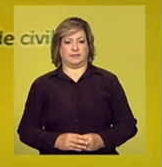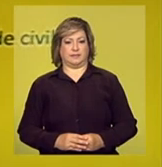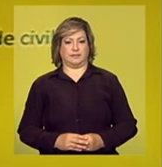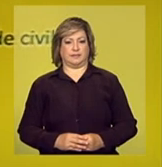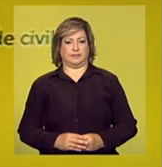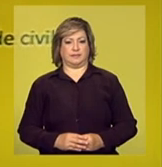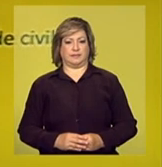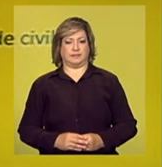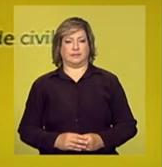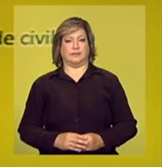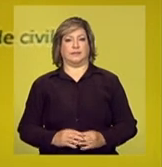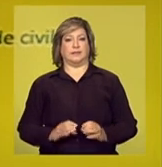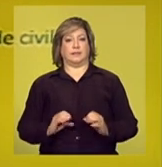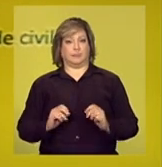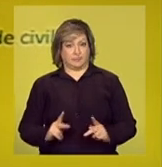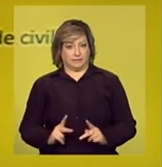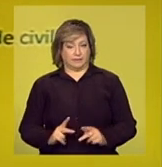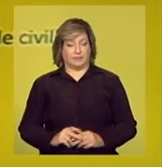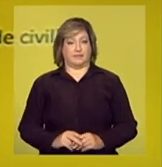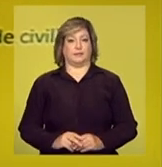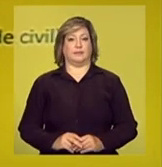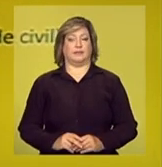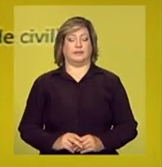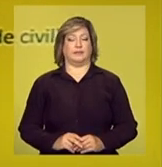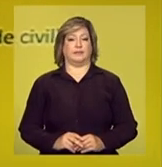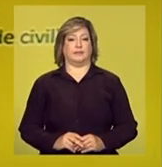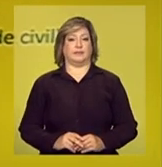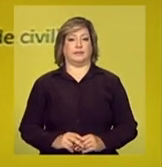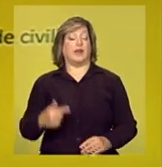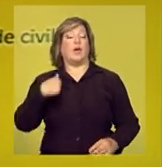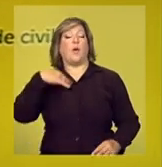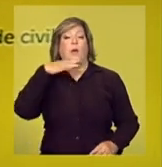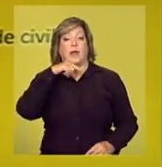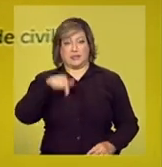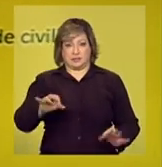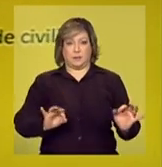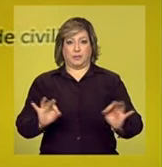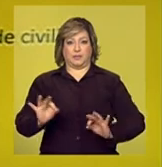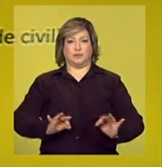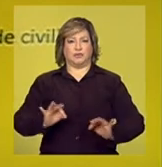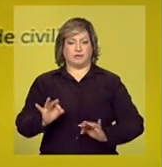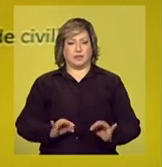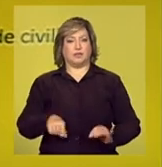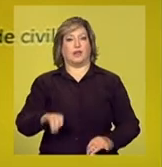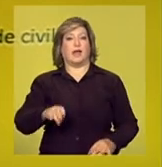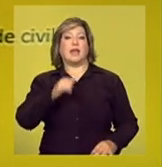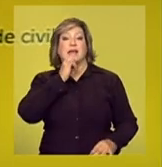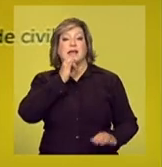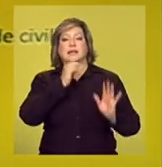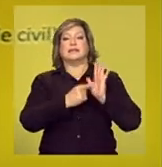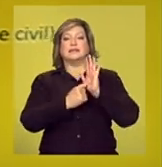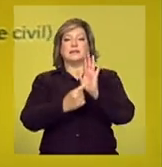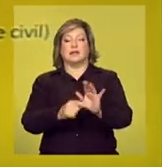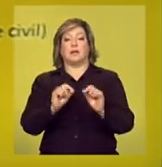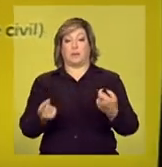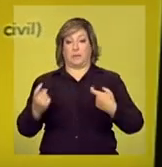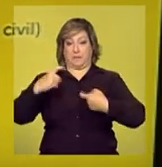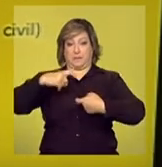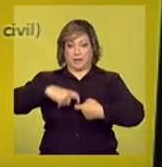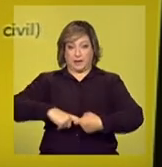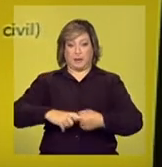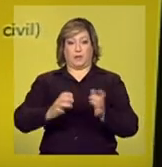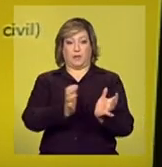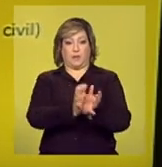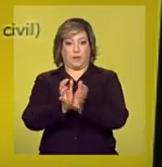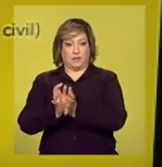Ah, bom, aprendi. Então, eu acho que esse projeto é um exemplo de que a parceria entre uma organização da